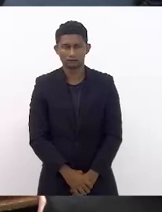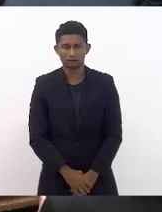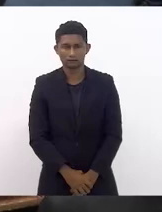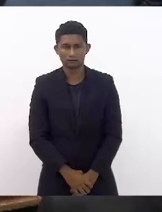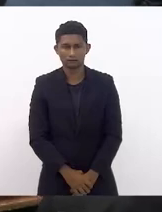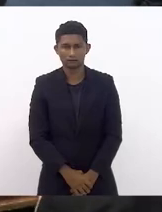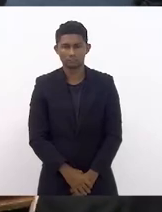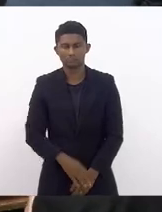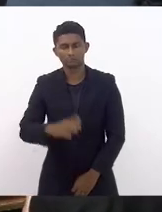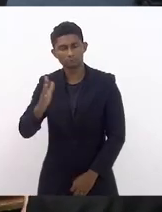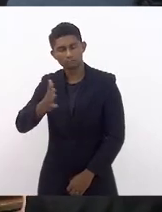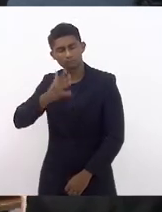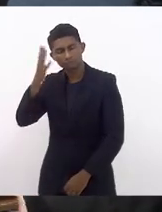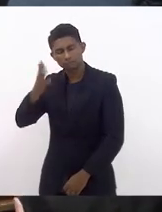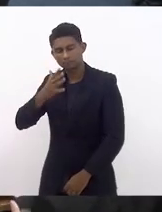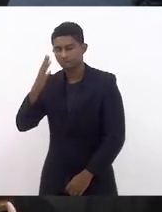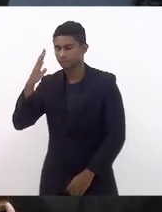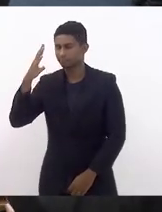Que belo discurso, né?